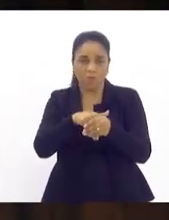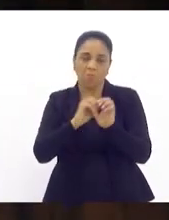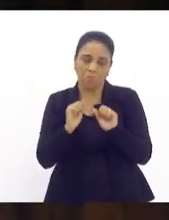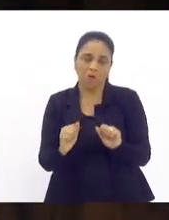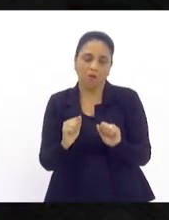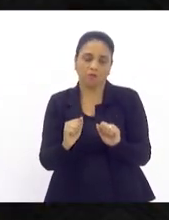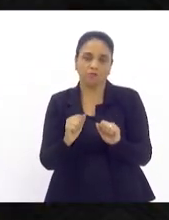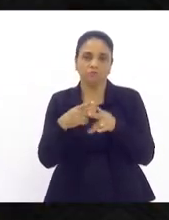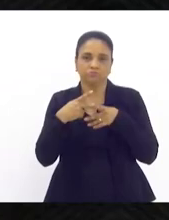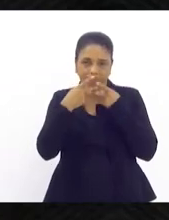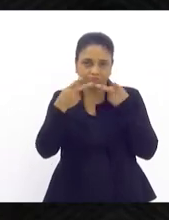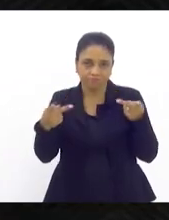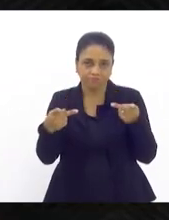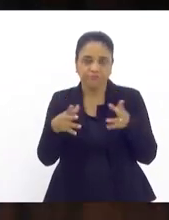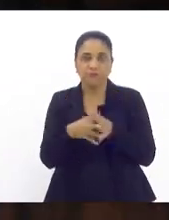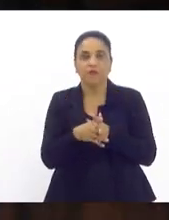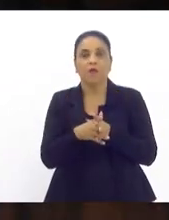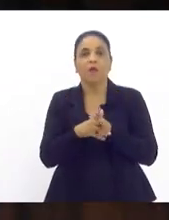tá bom?